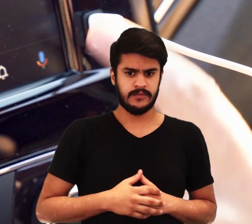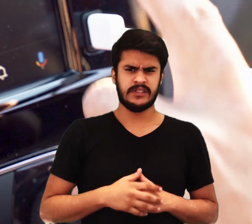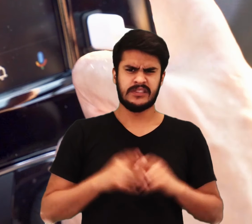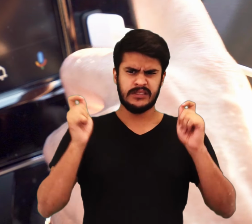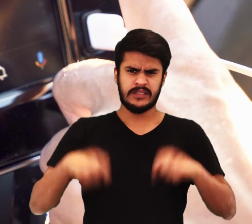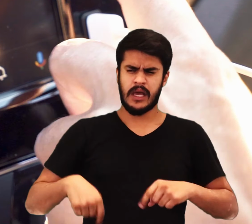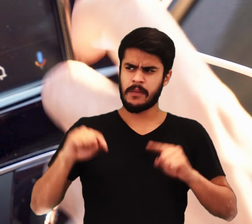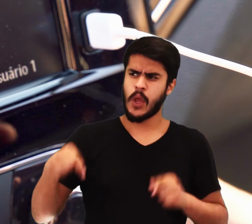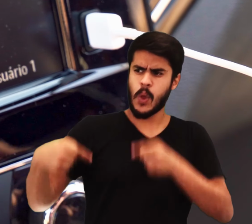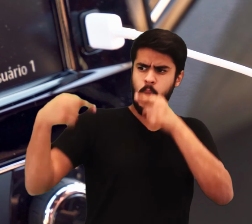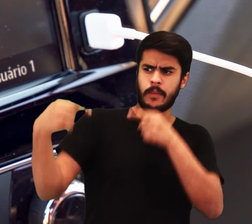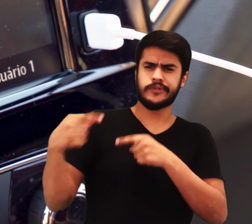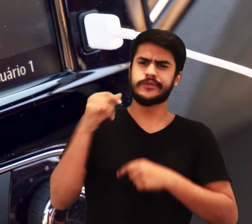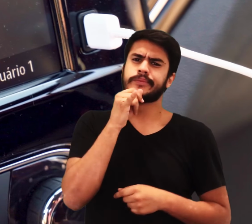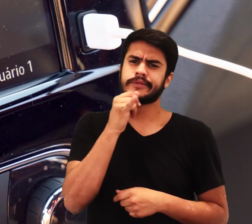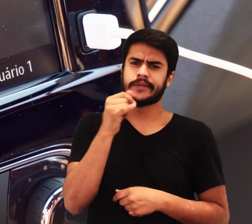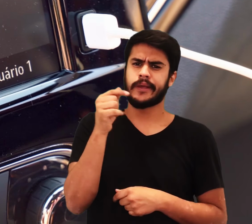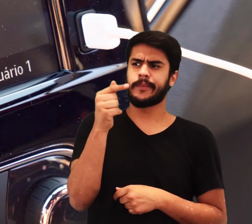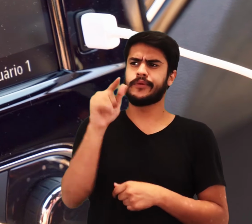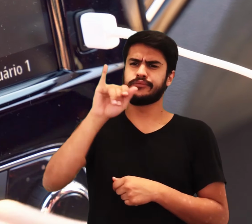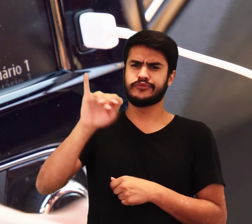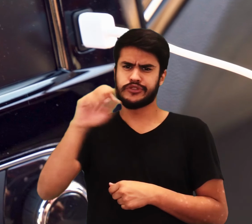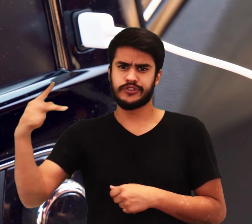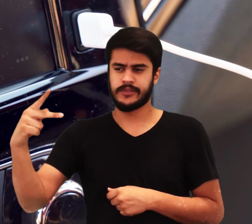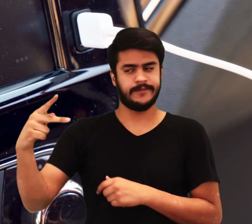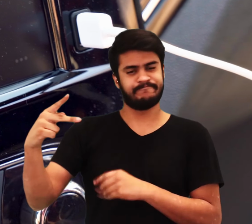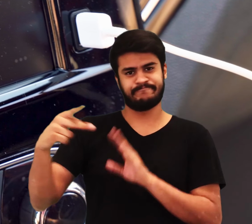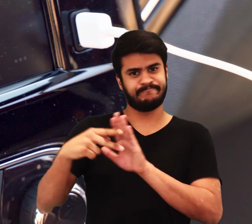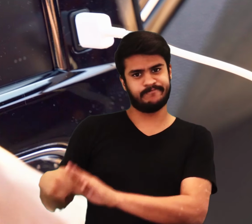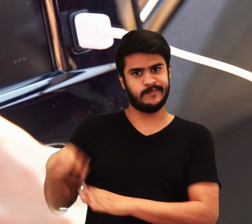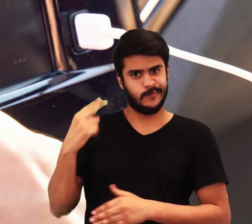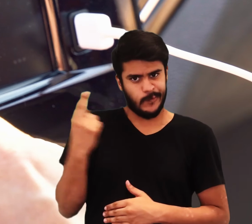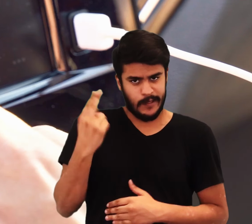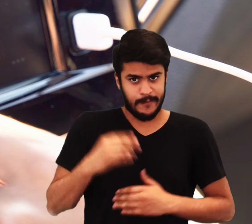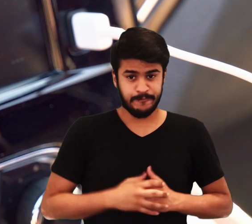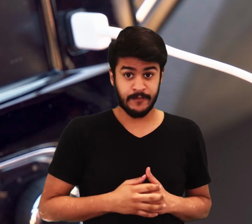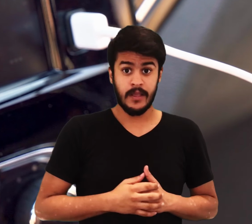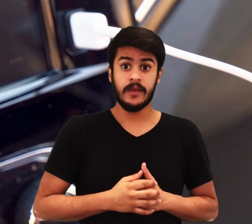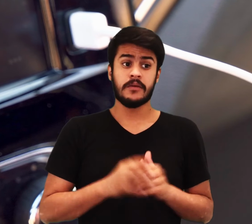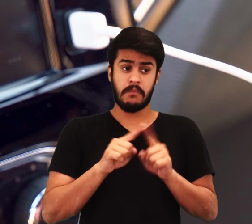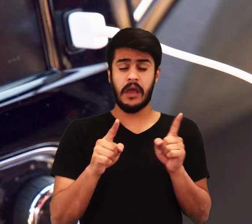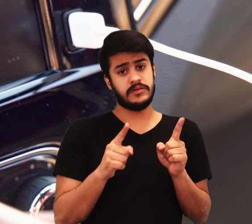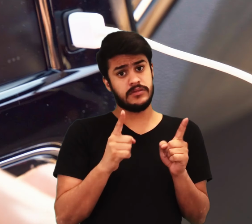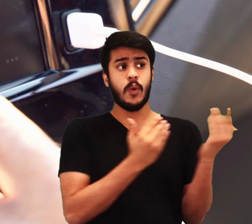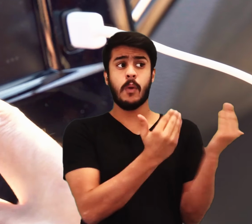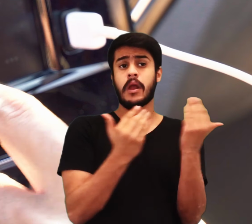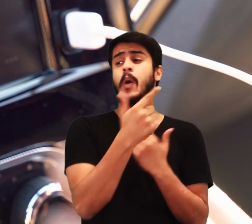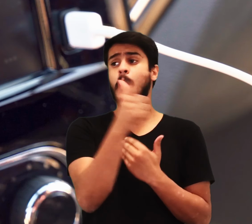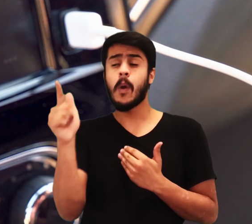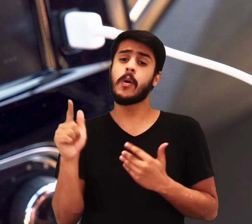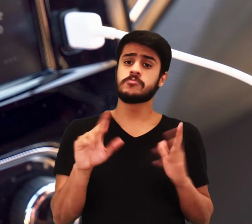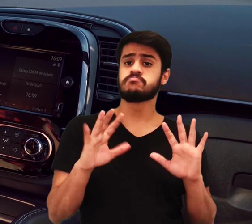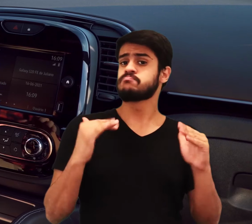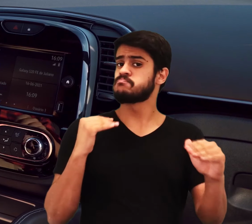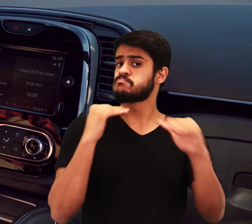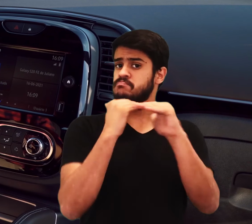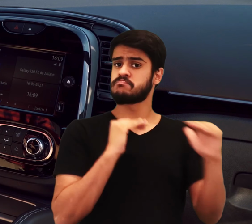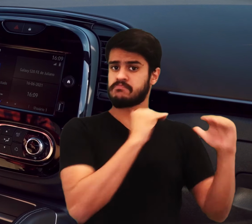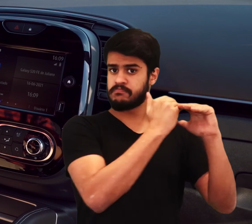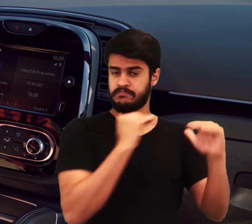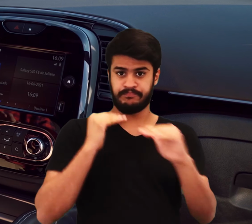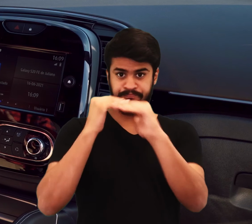Não compete, evidentemente, aí com o Volksplay ou com o sistema da Jeep, né? Mas, frente aos demais concorrentes, está ali